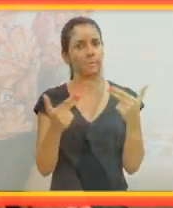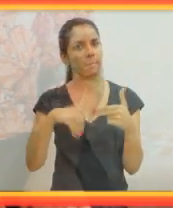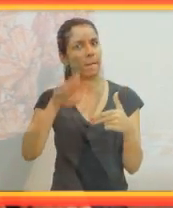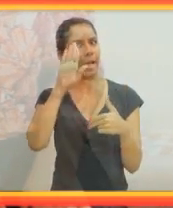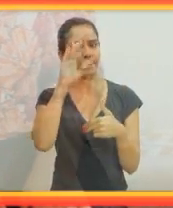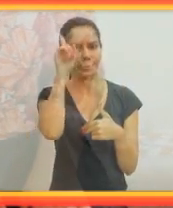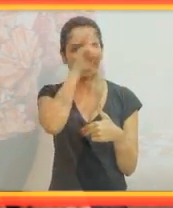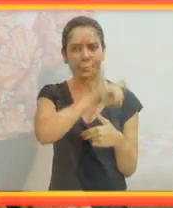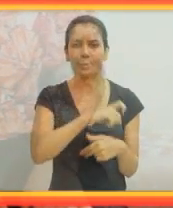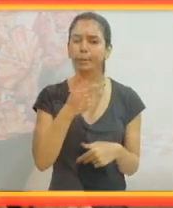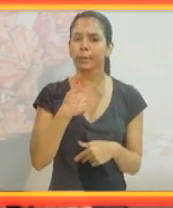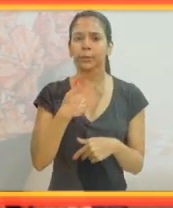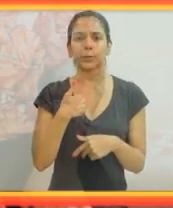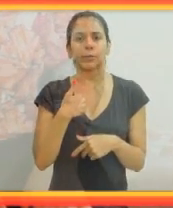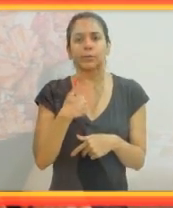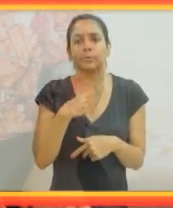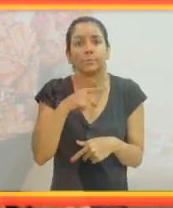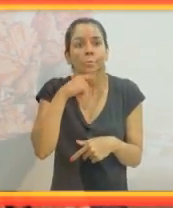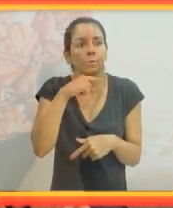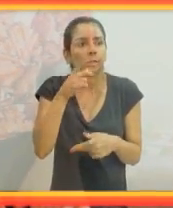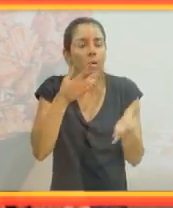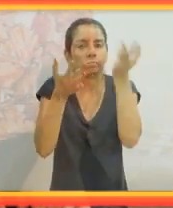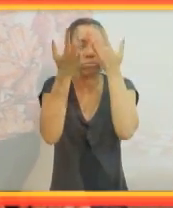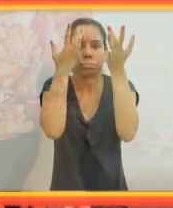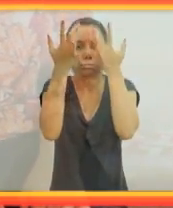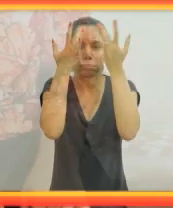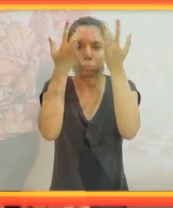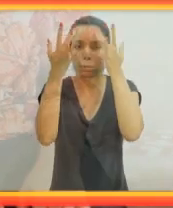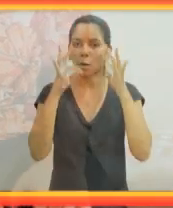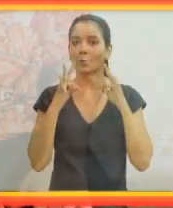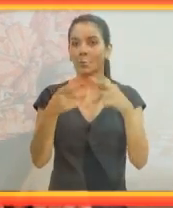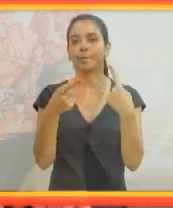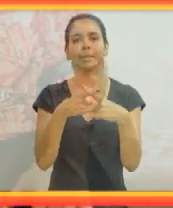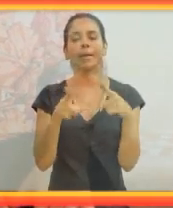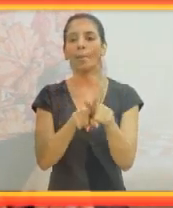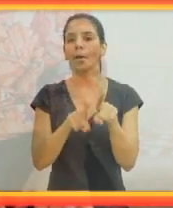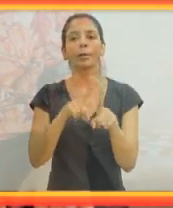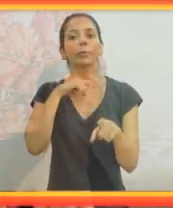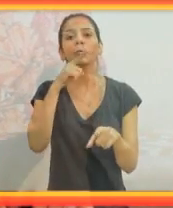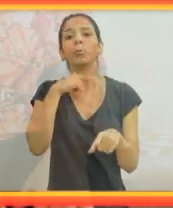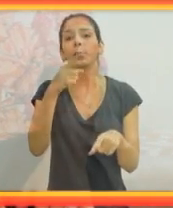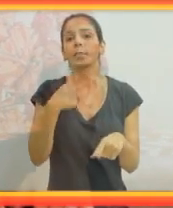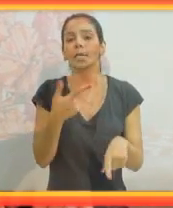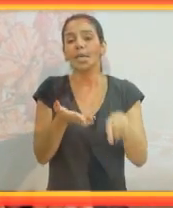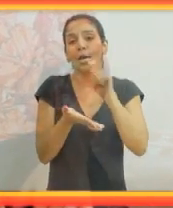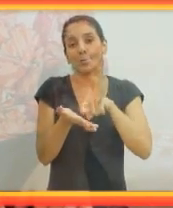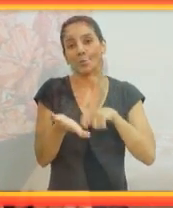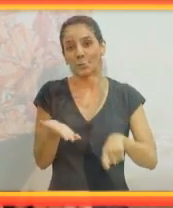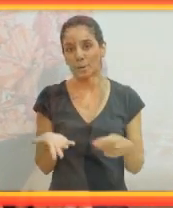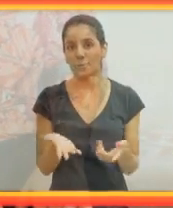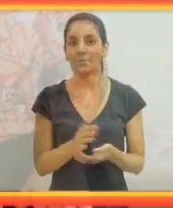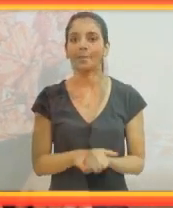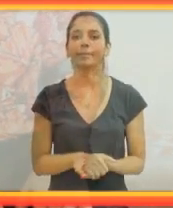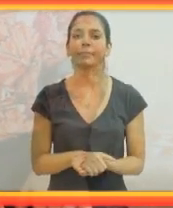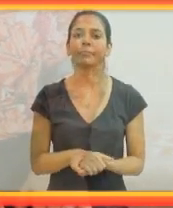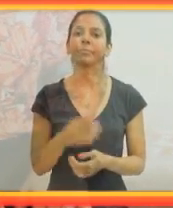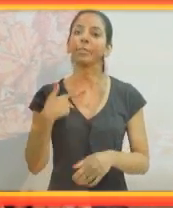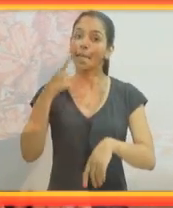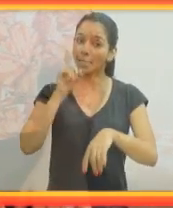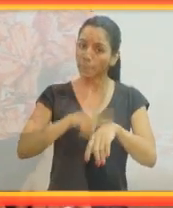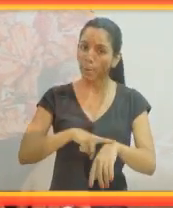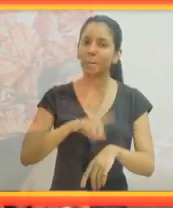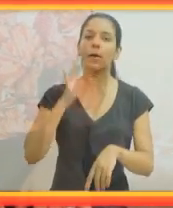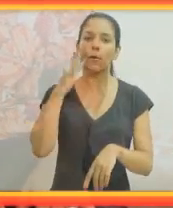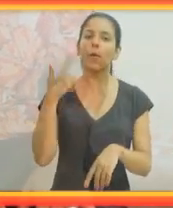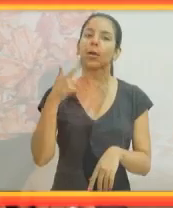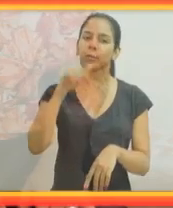aí as coisas foram ficando mais difíceis e eu não conseguia não só não decorar tudo, como também não conseguia escrever. Nessa hora aí que eu